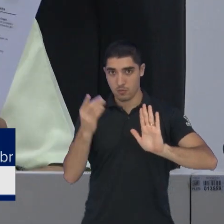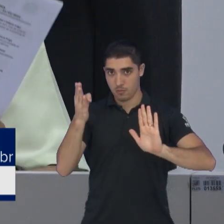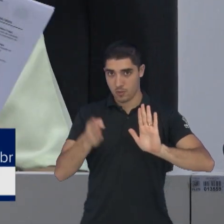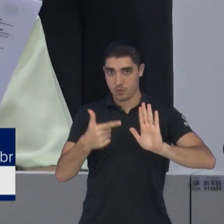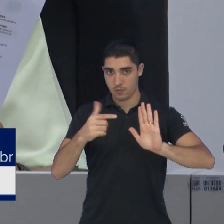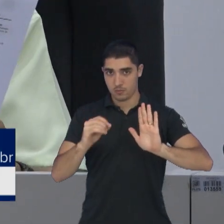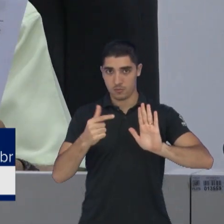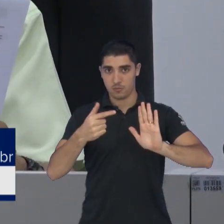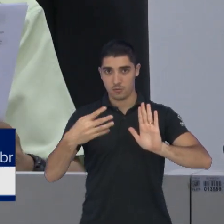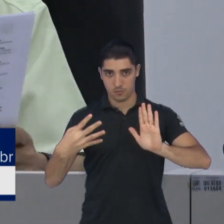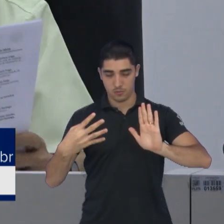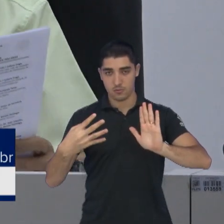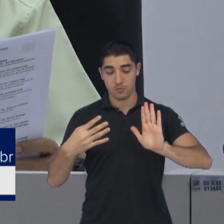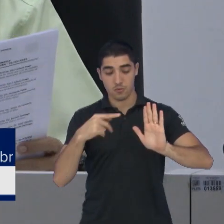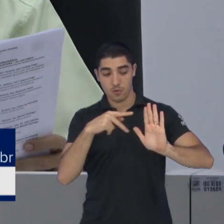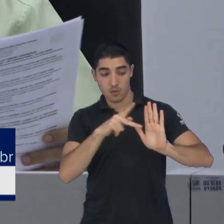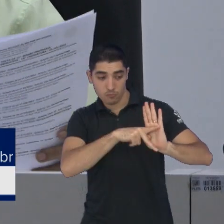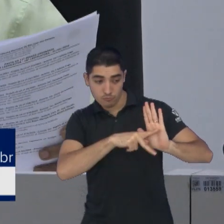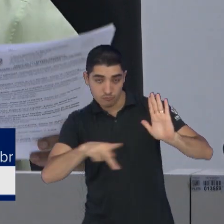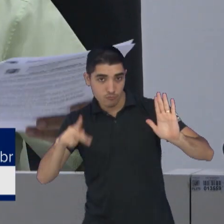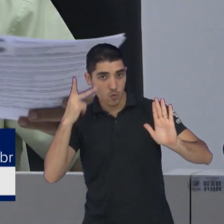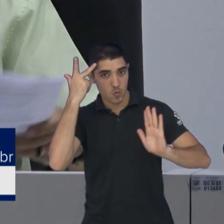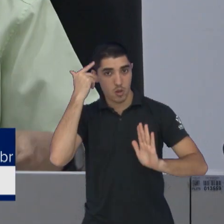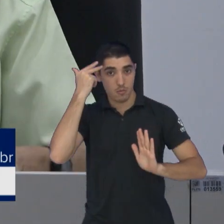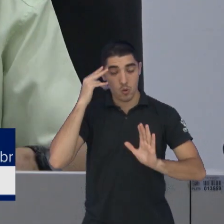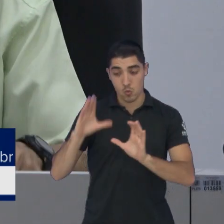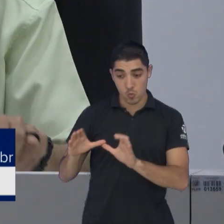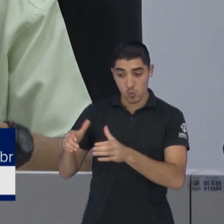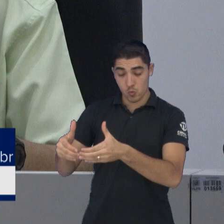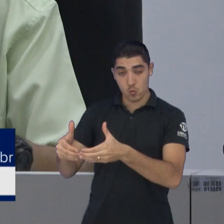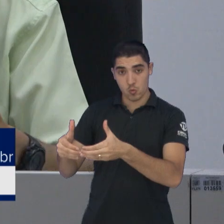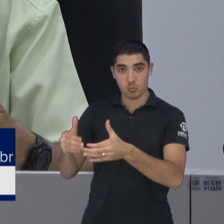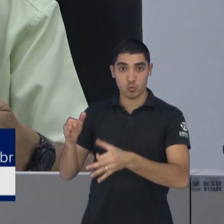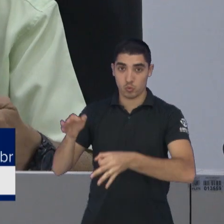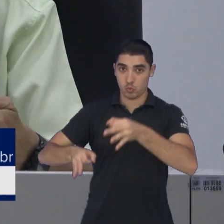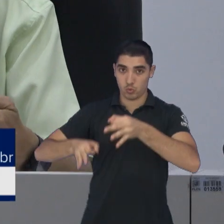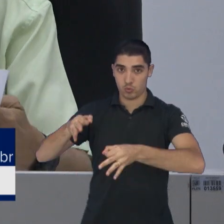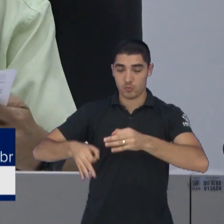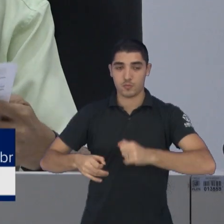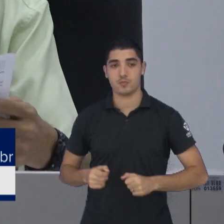71/2024. O rito é ordinário, comissão de Justiça.